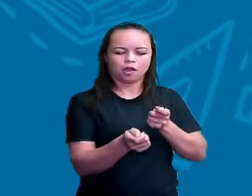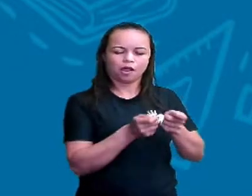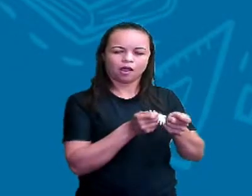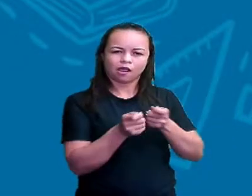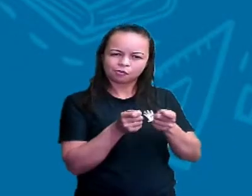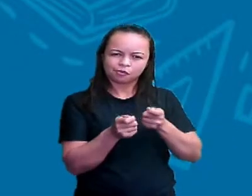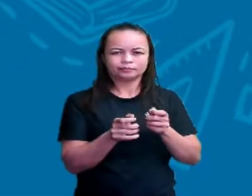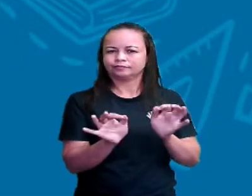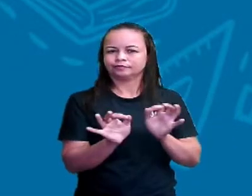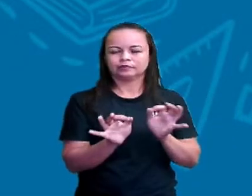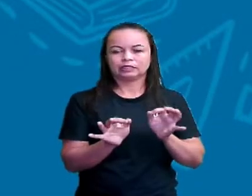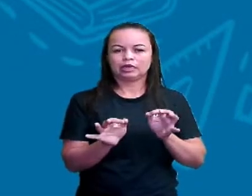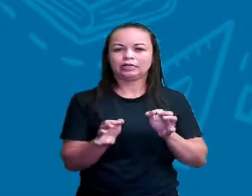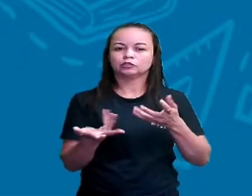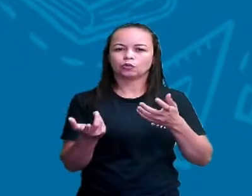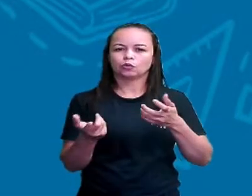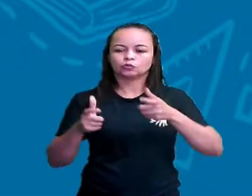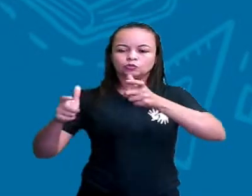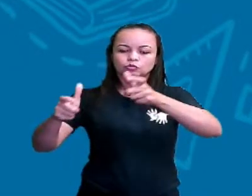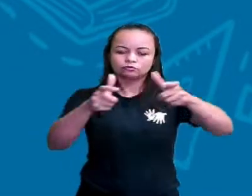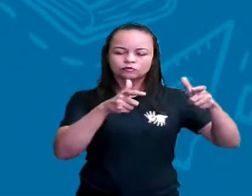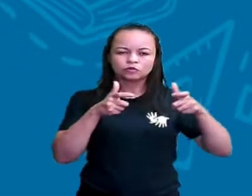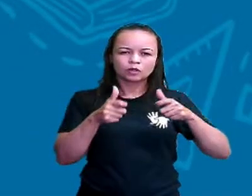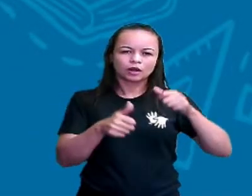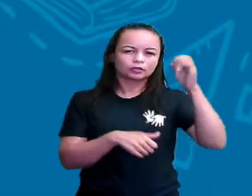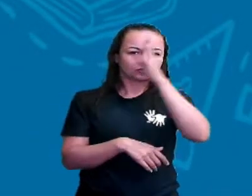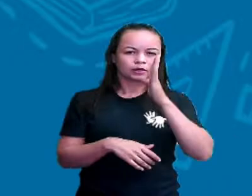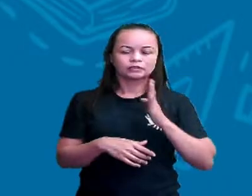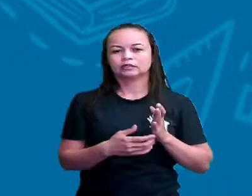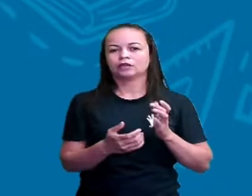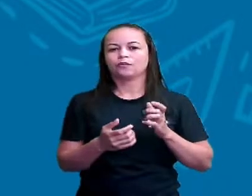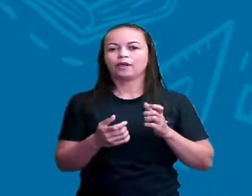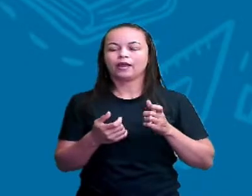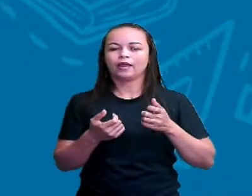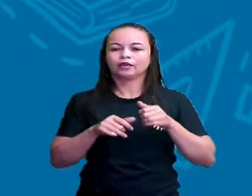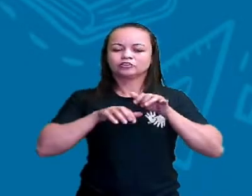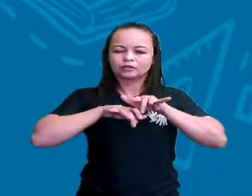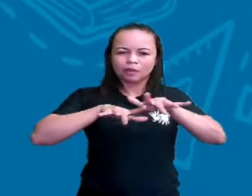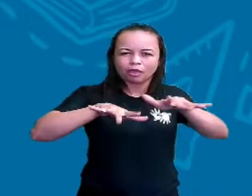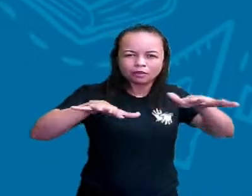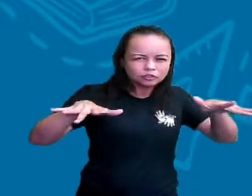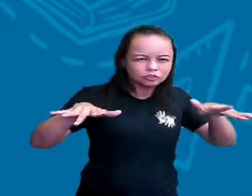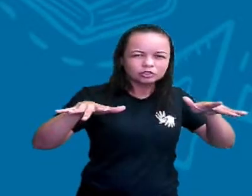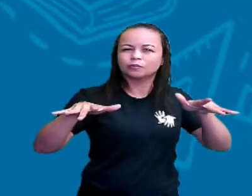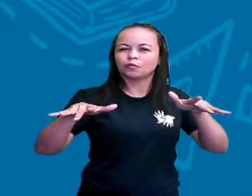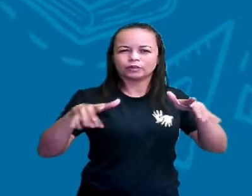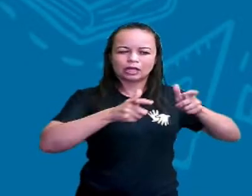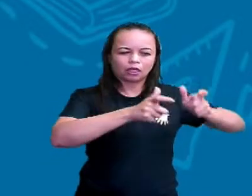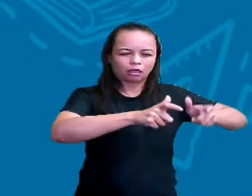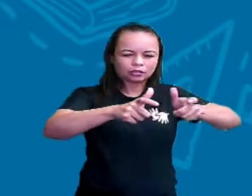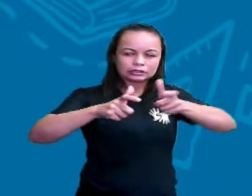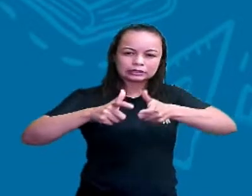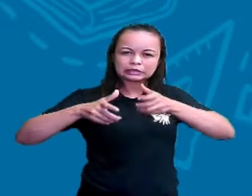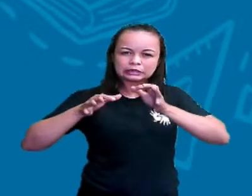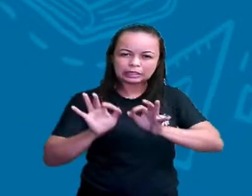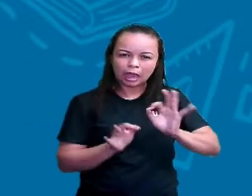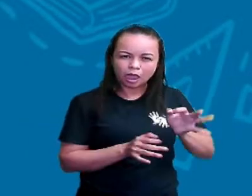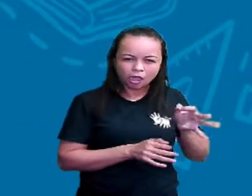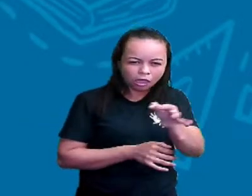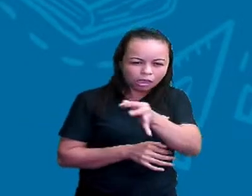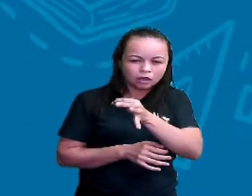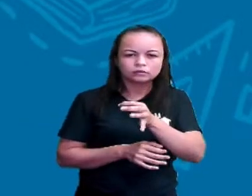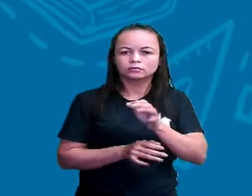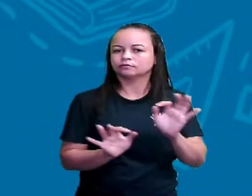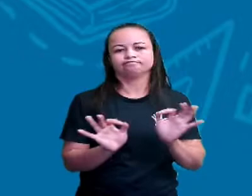seja, em todos os lugares do Brasil, a população está bem distribuída? Não. Né? Então, existem áreas no